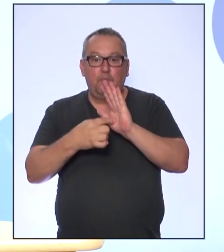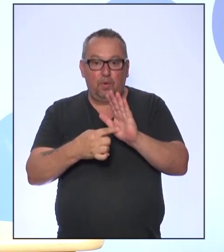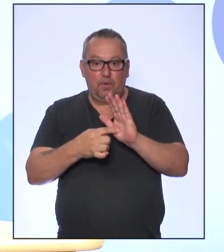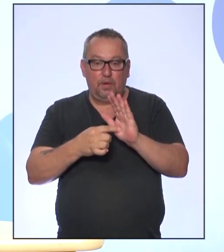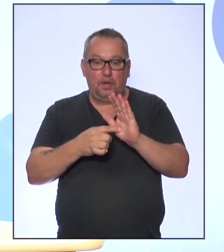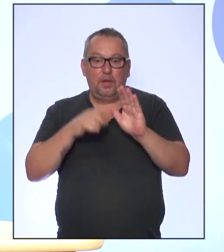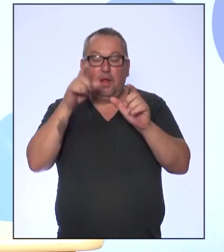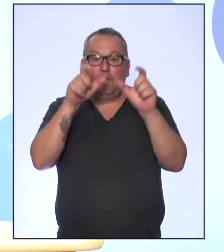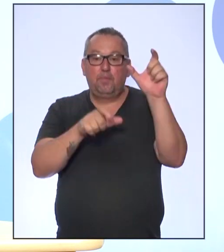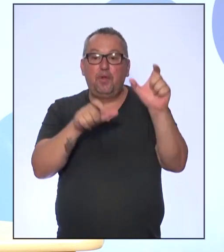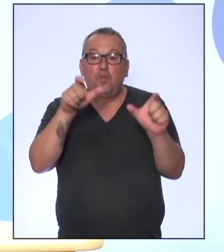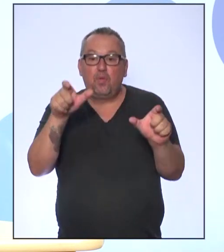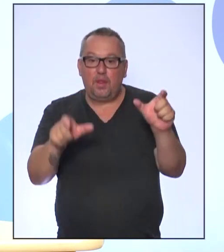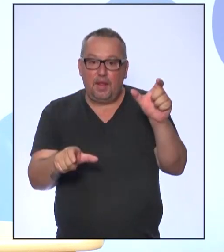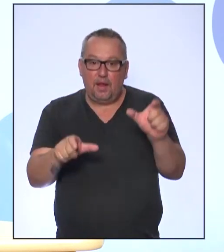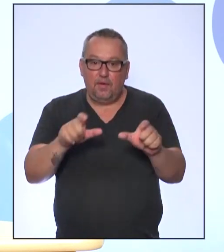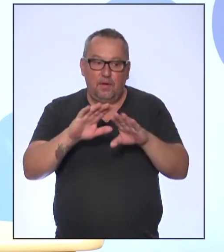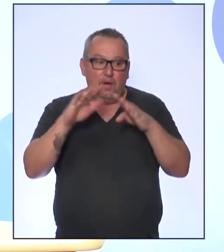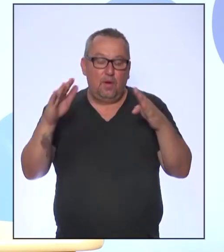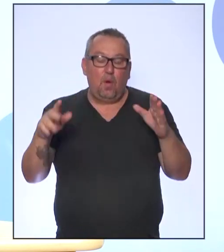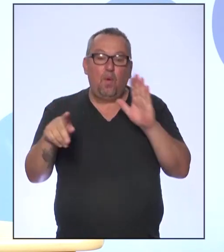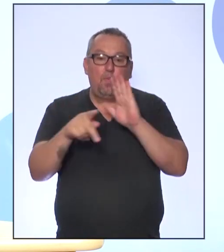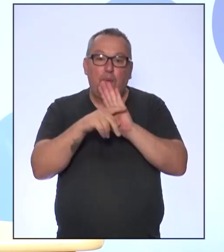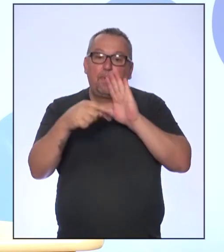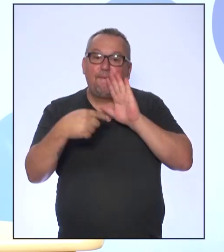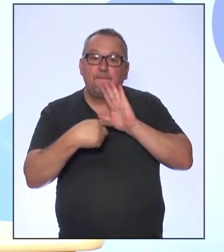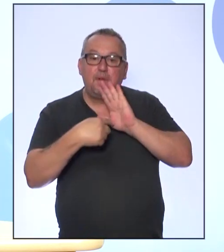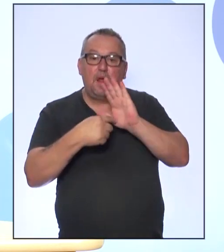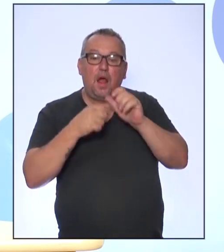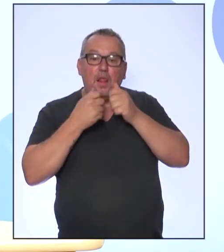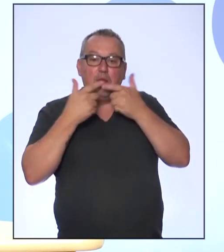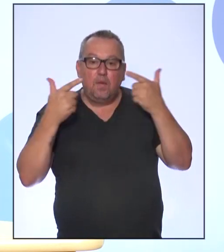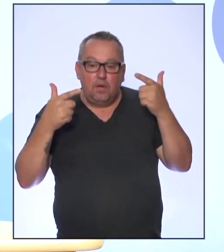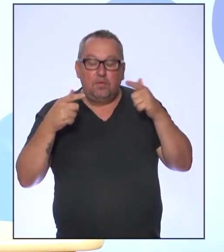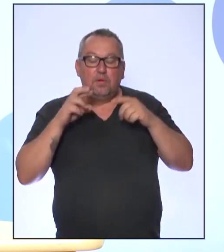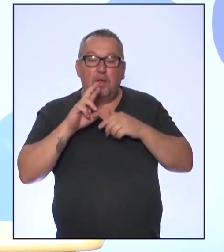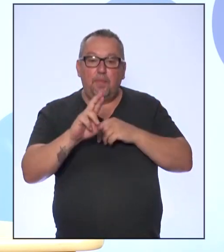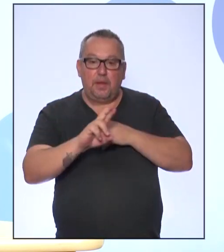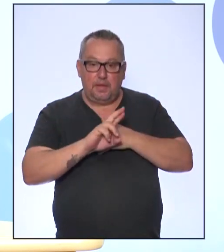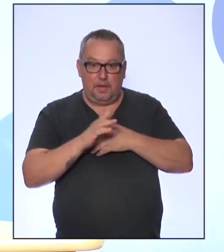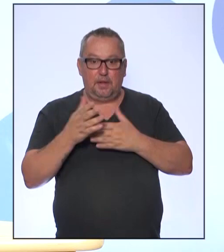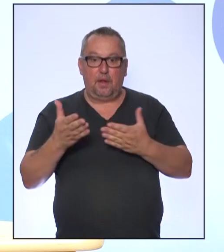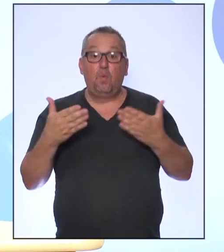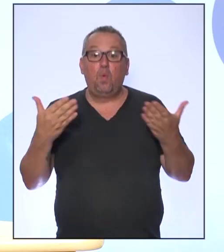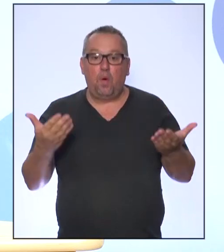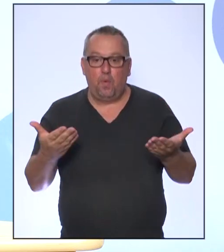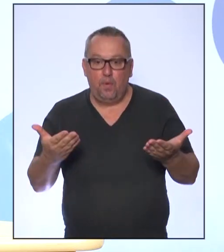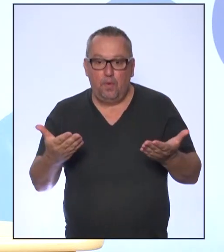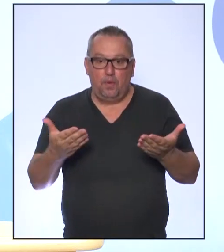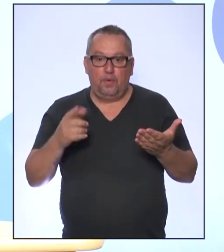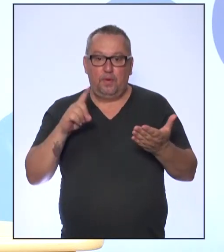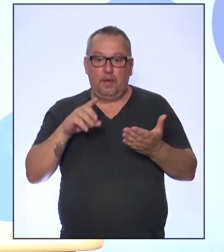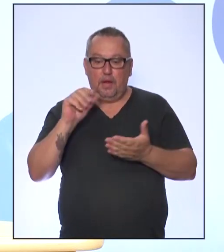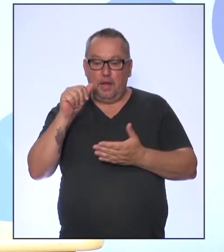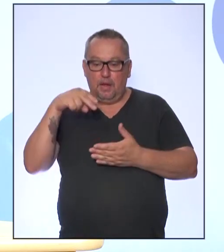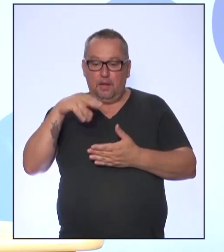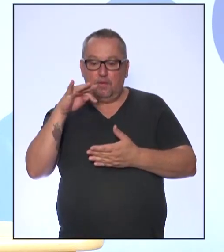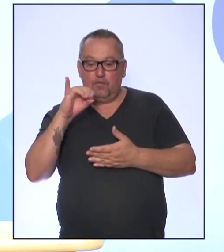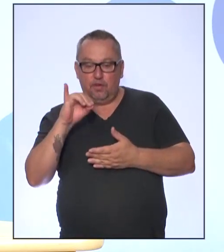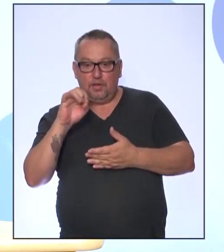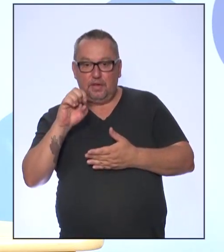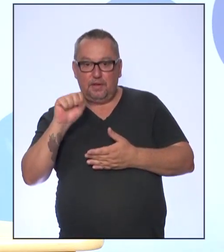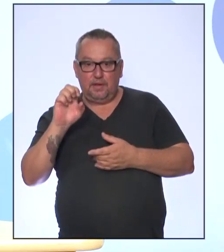às personagens, qual é a figura de linguagem que representa as personagens na fábula? Né? Será que a antítese